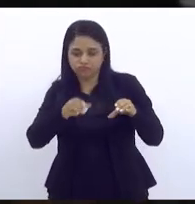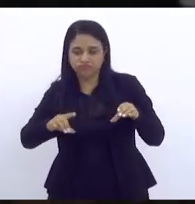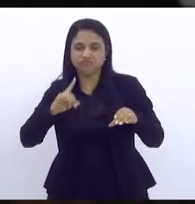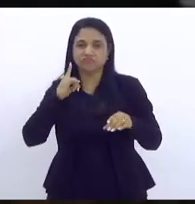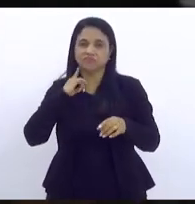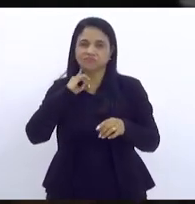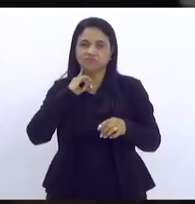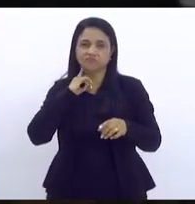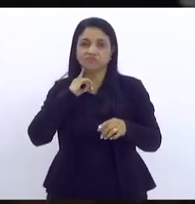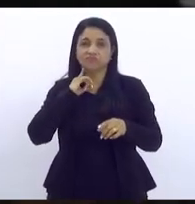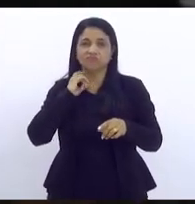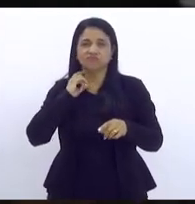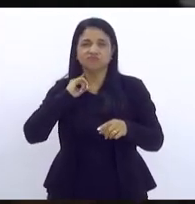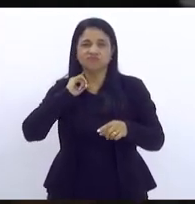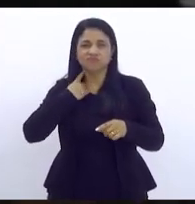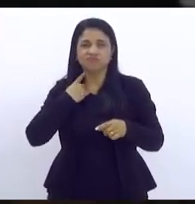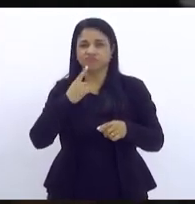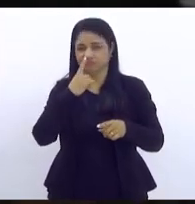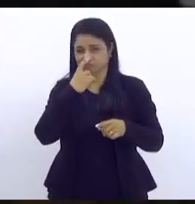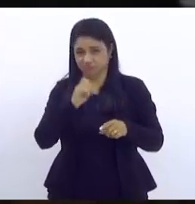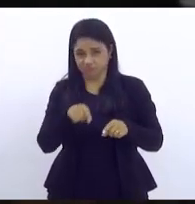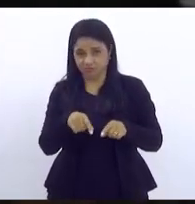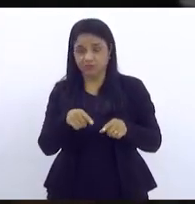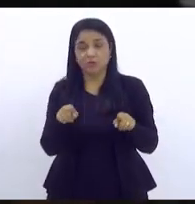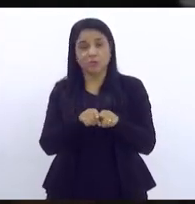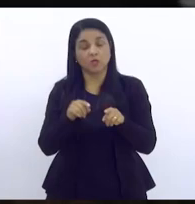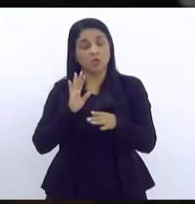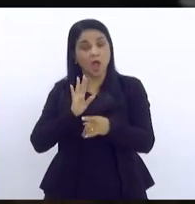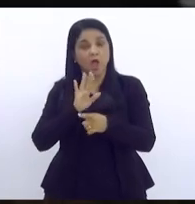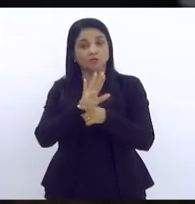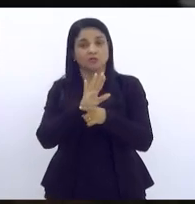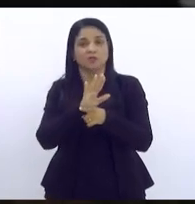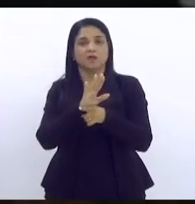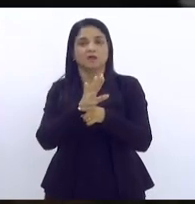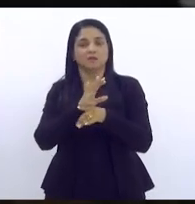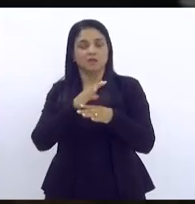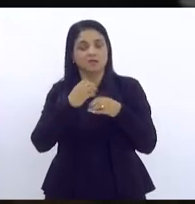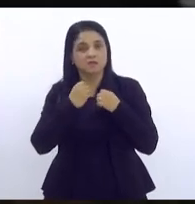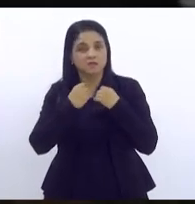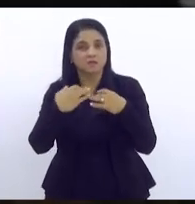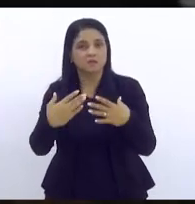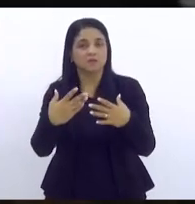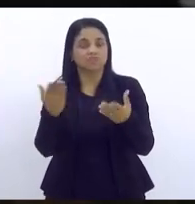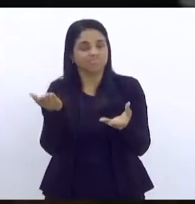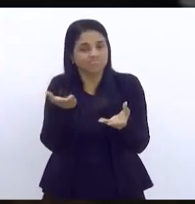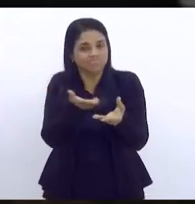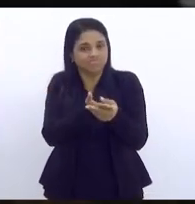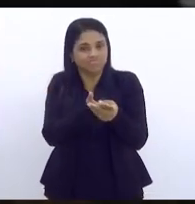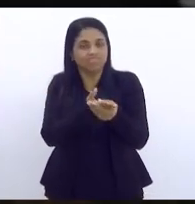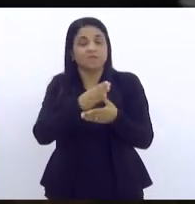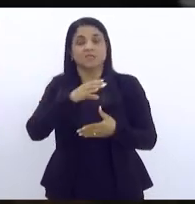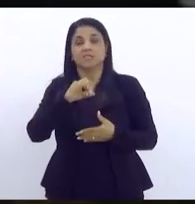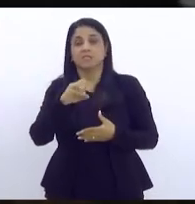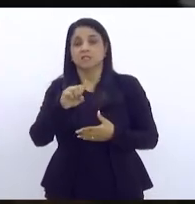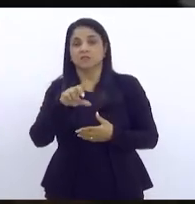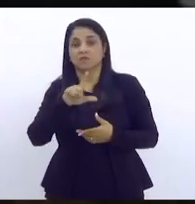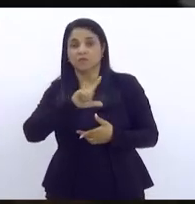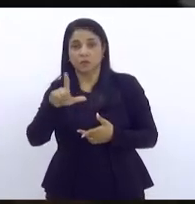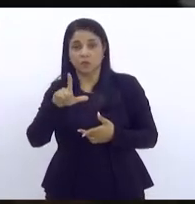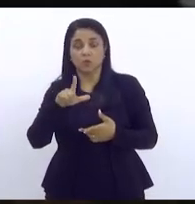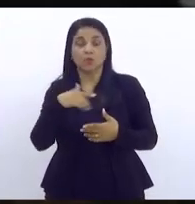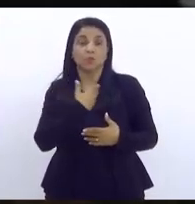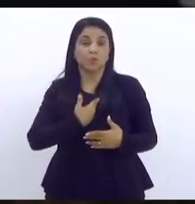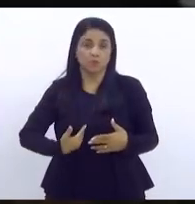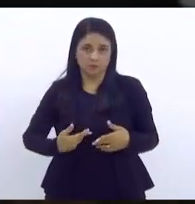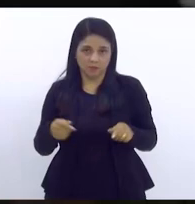ajudar Doutor na ação civil pública a falta de dados muitas vezes sobre eh a